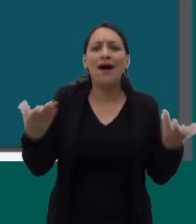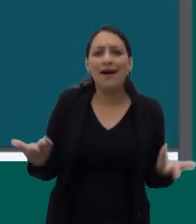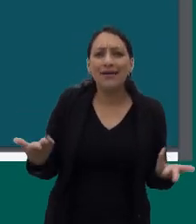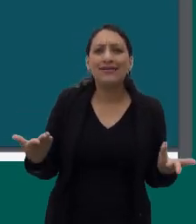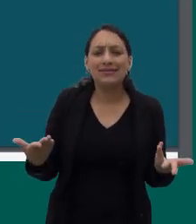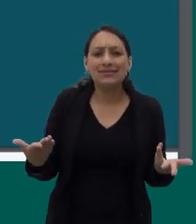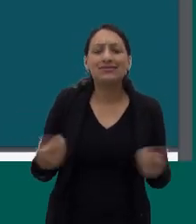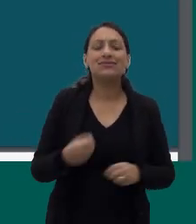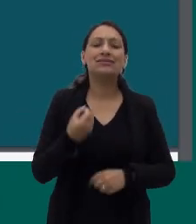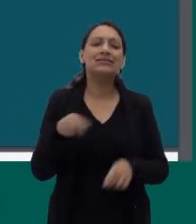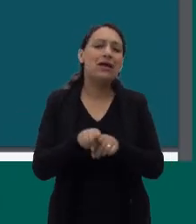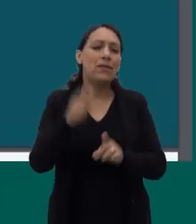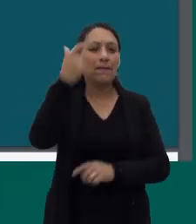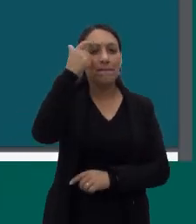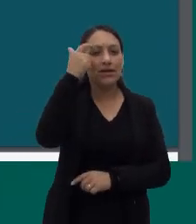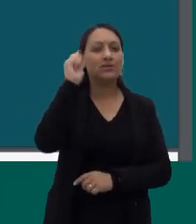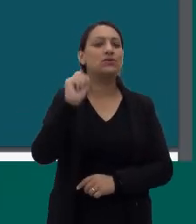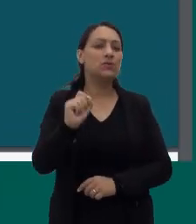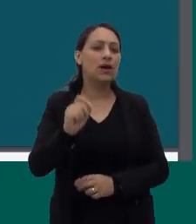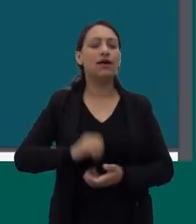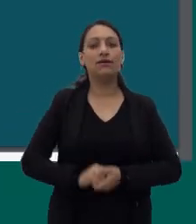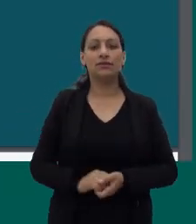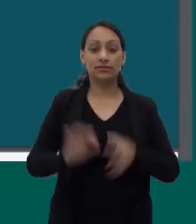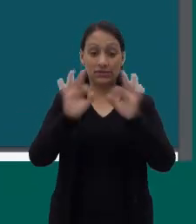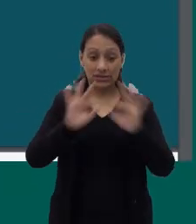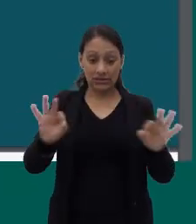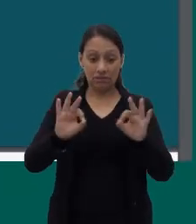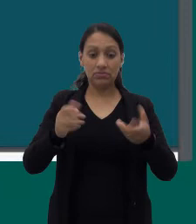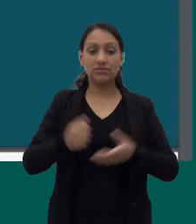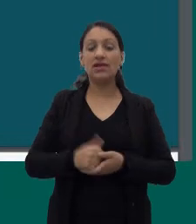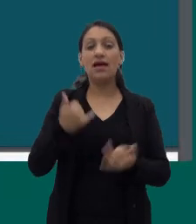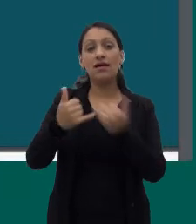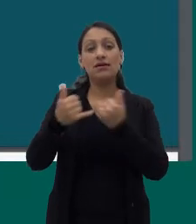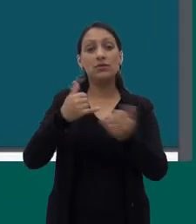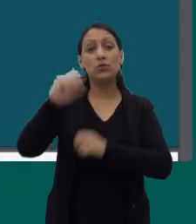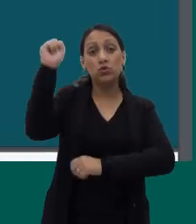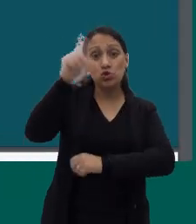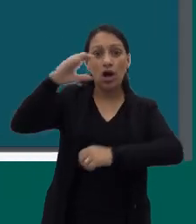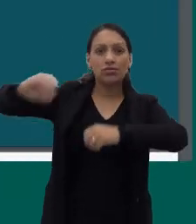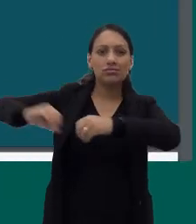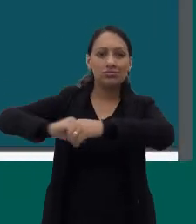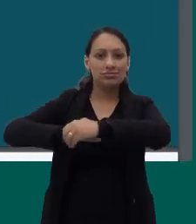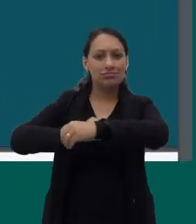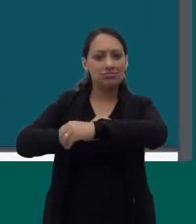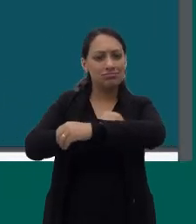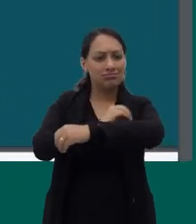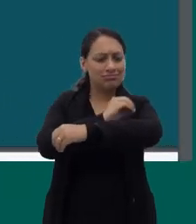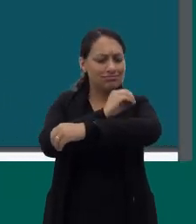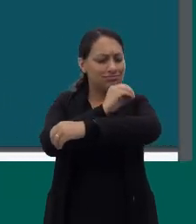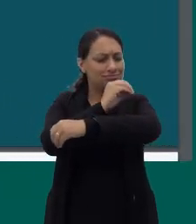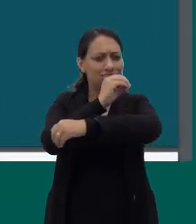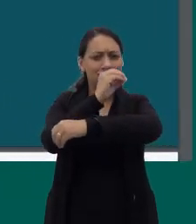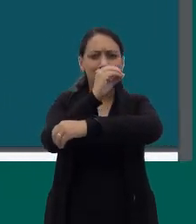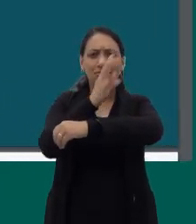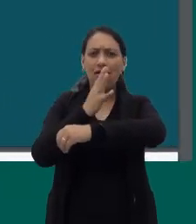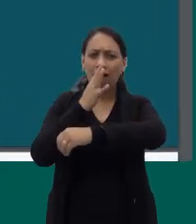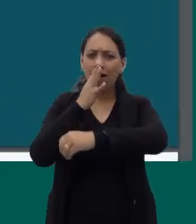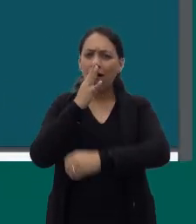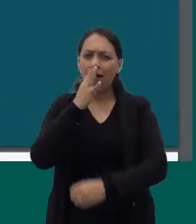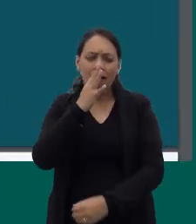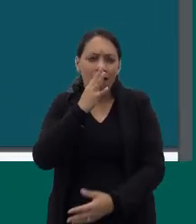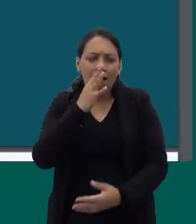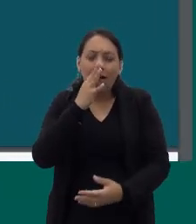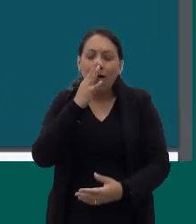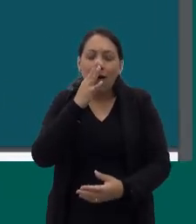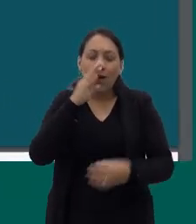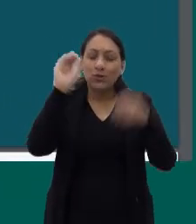estava pensando também, assim, o simples nascer de um sol. O sol nascendo e, enfim, abrindo o